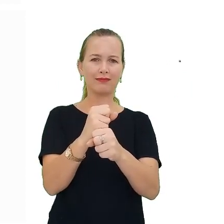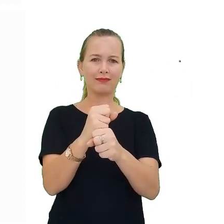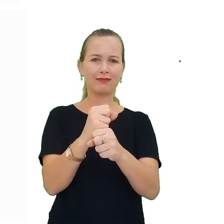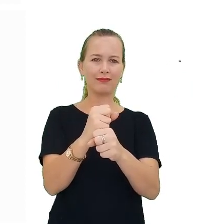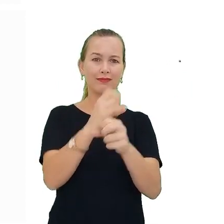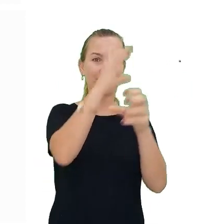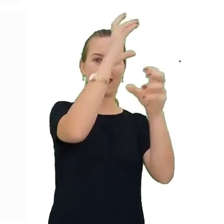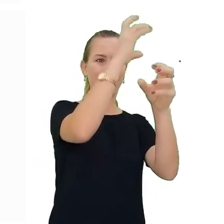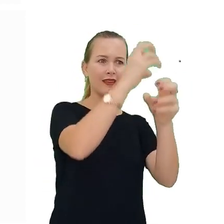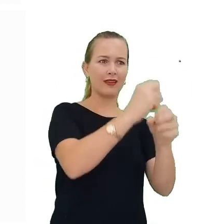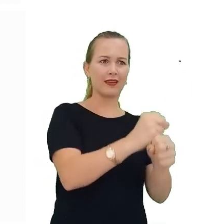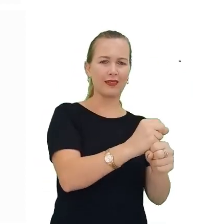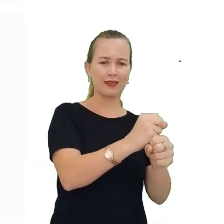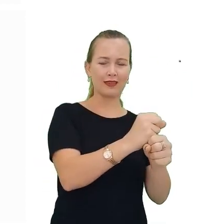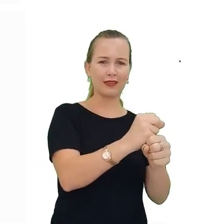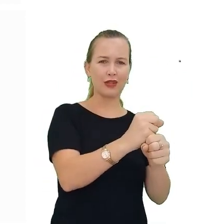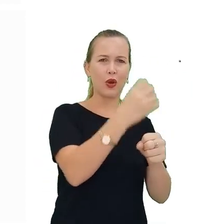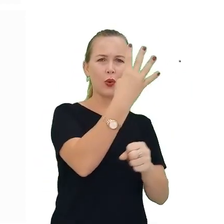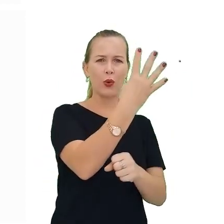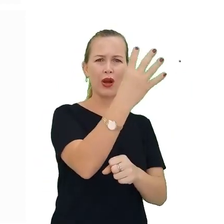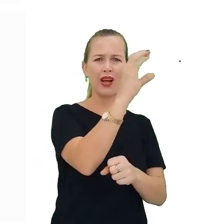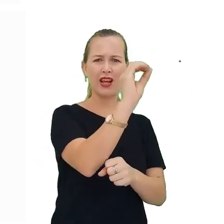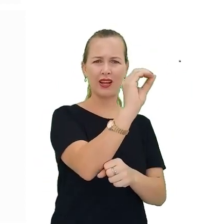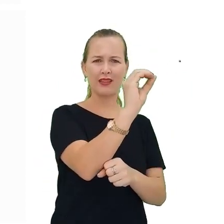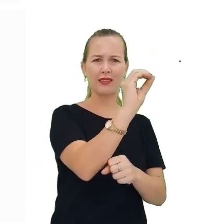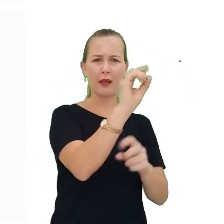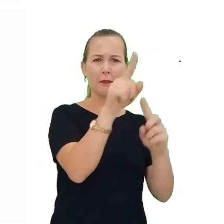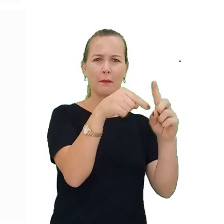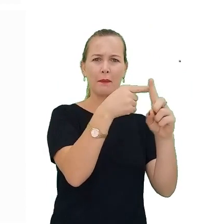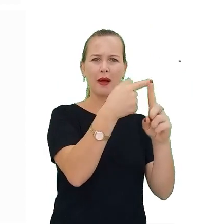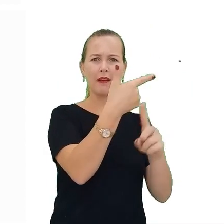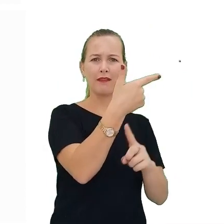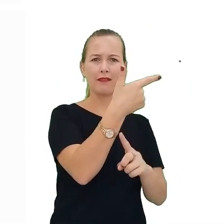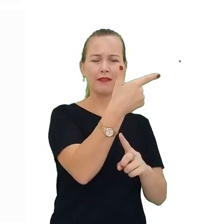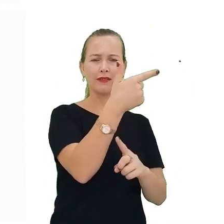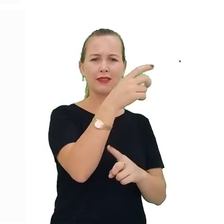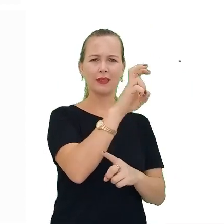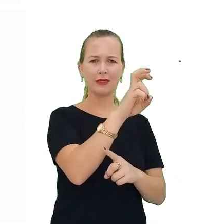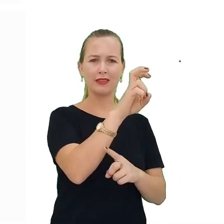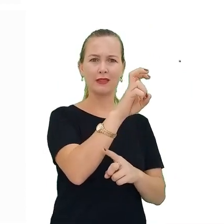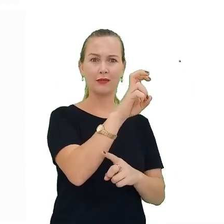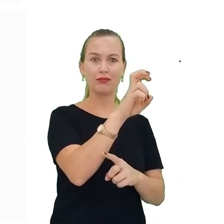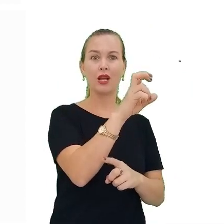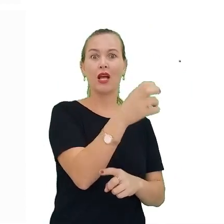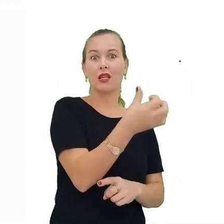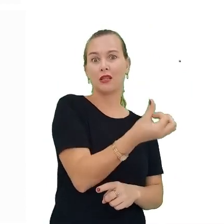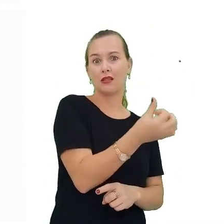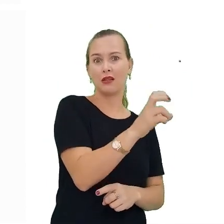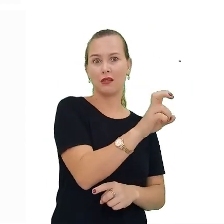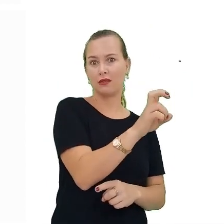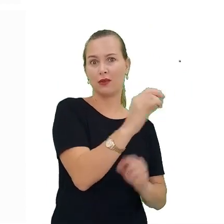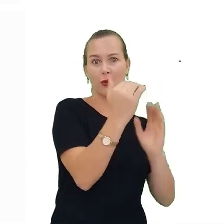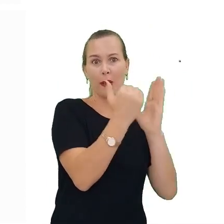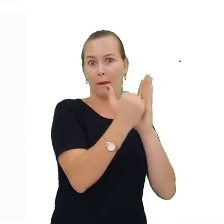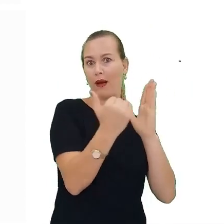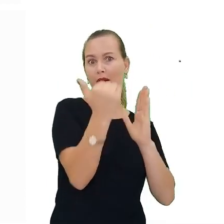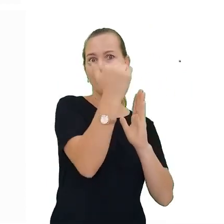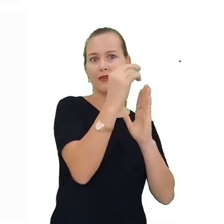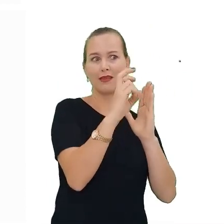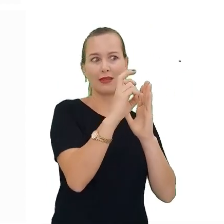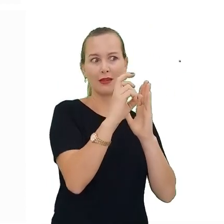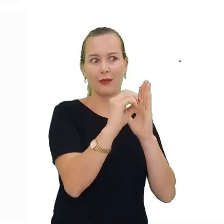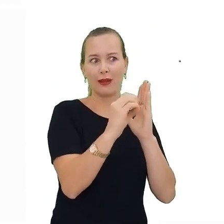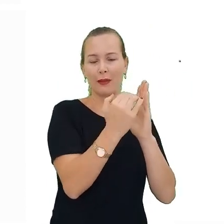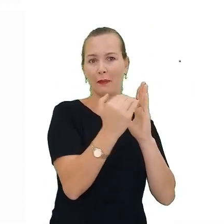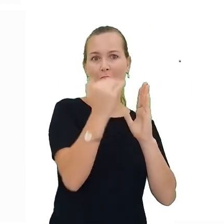Somando as sobras, ou seja, 40 mais 25 já seriam 65, ultrapassando os R$ 50 que